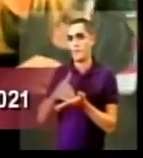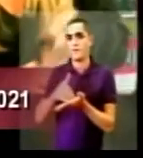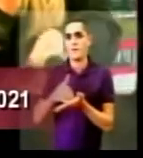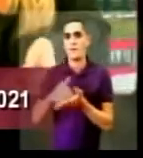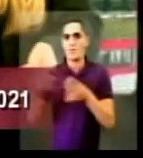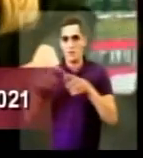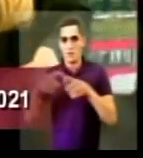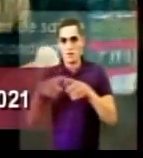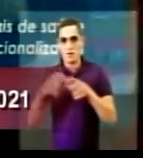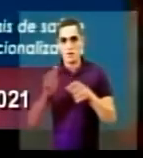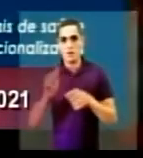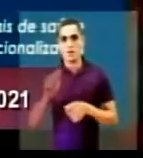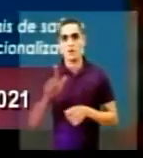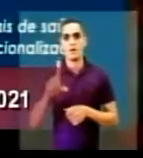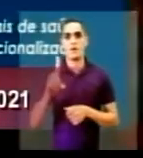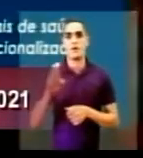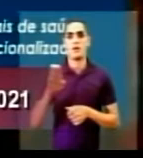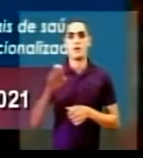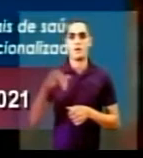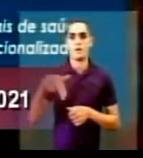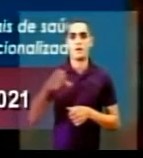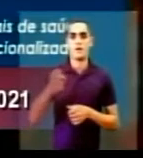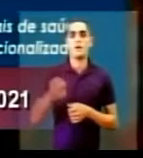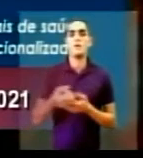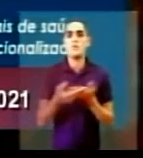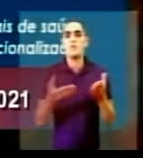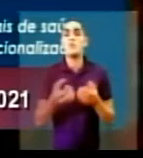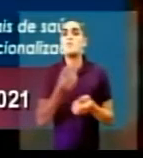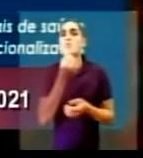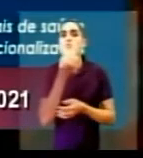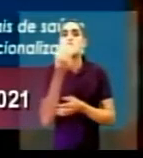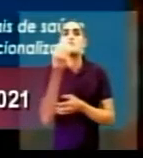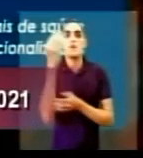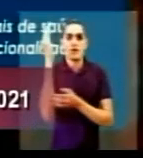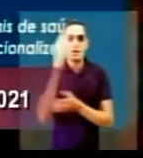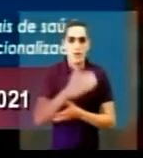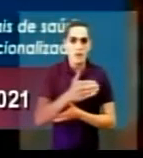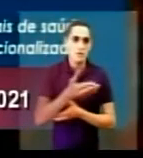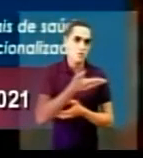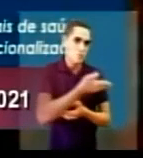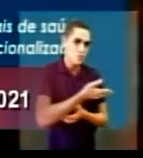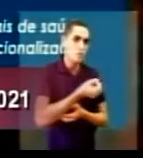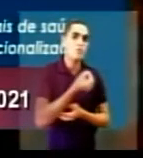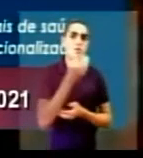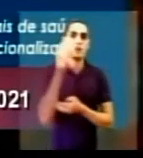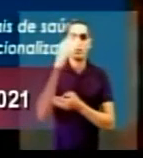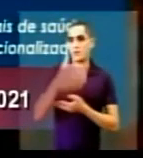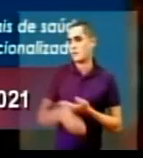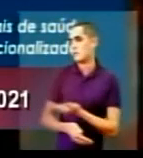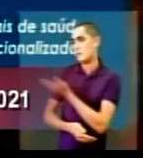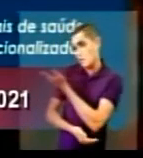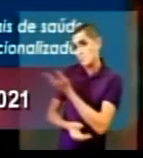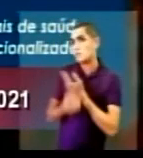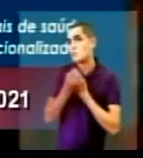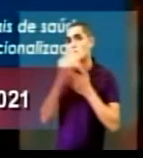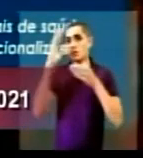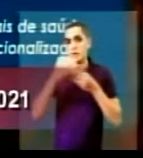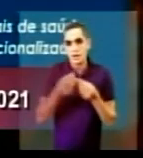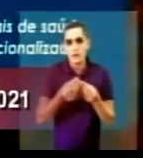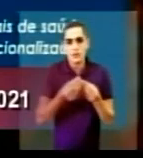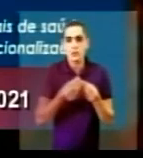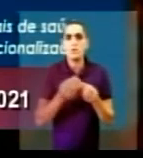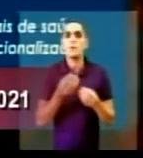Aldemir. Boa tarde a todos, boa tarde, Letícia, boa tarde, Andréia.